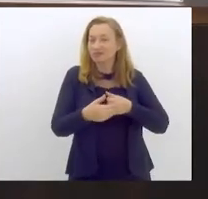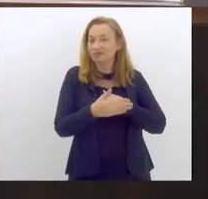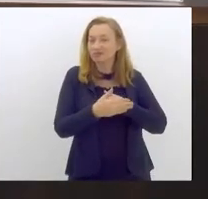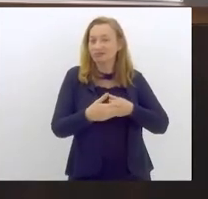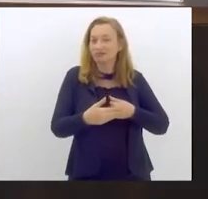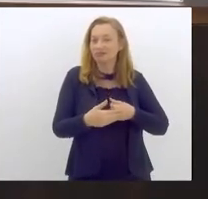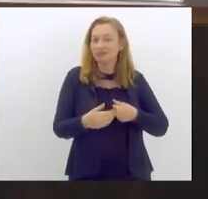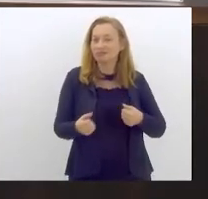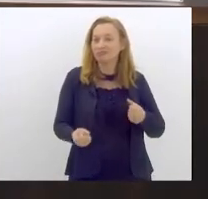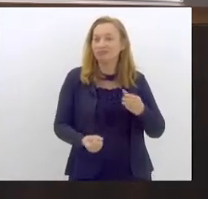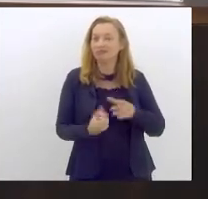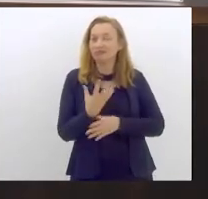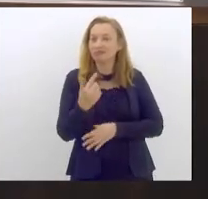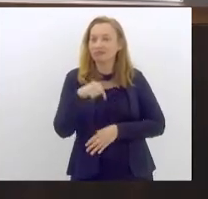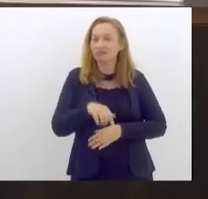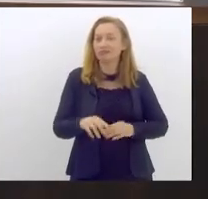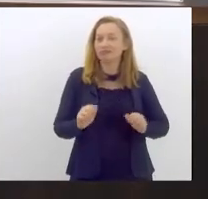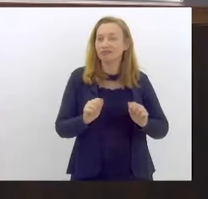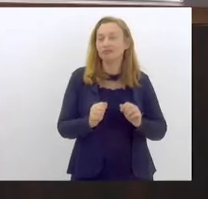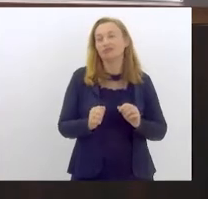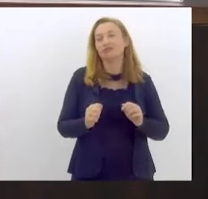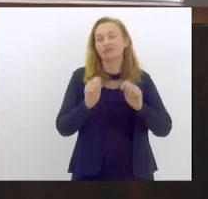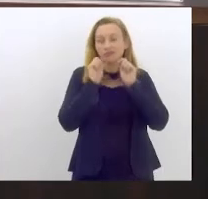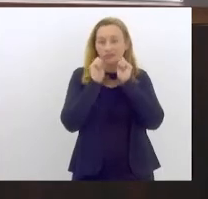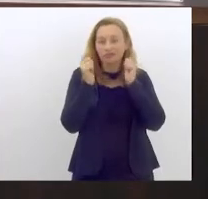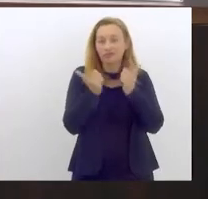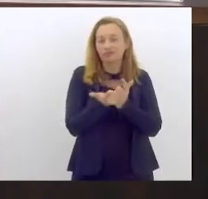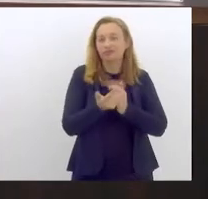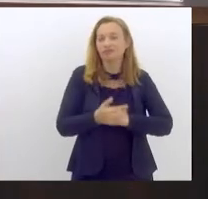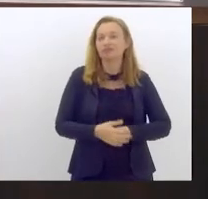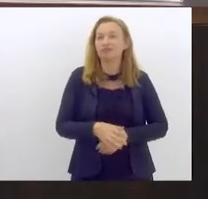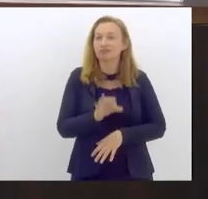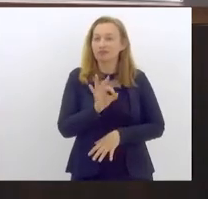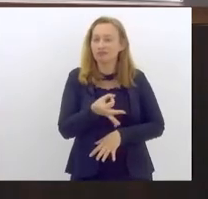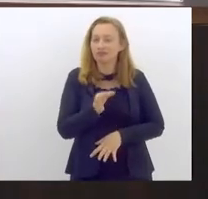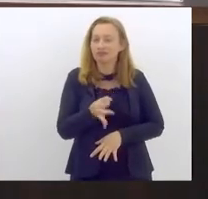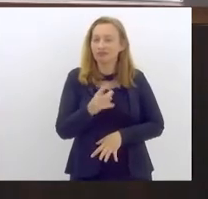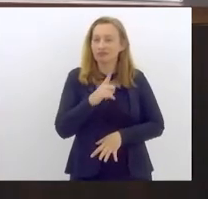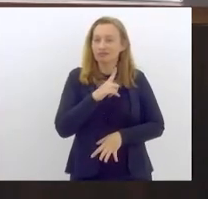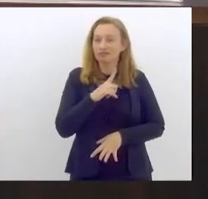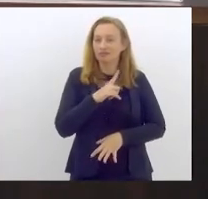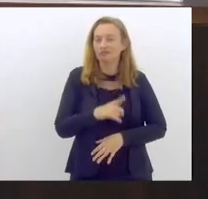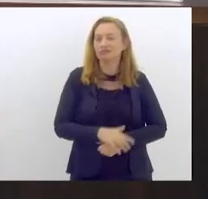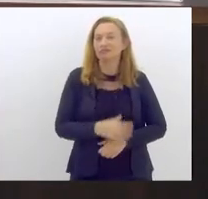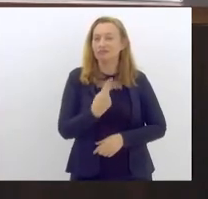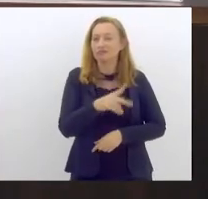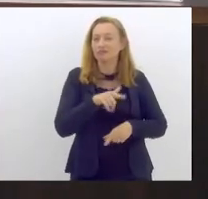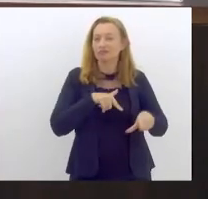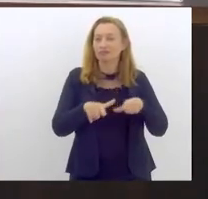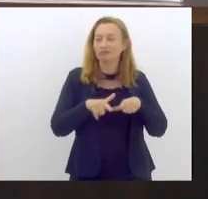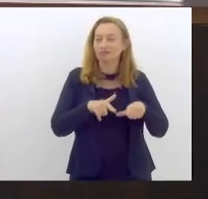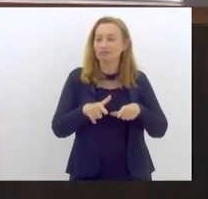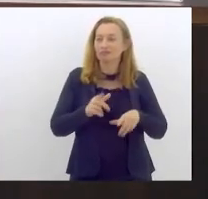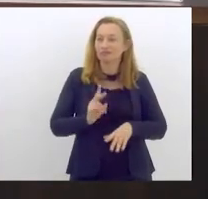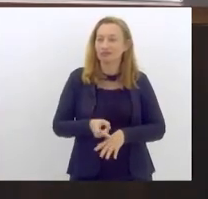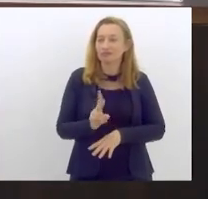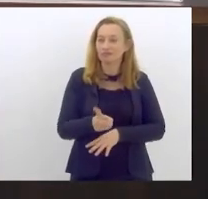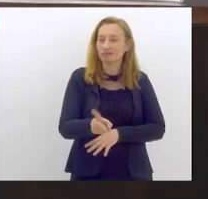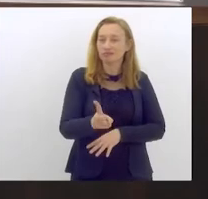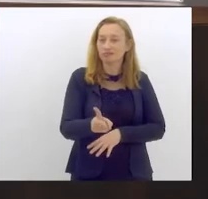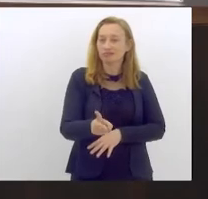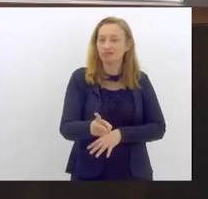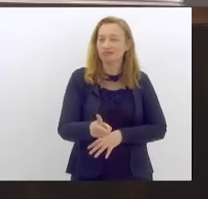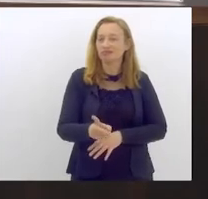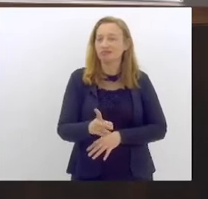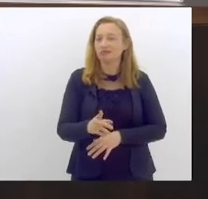construiu aqui dentro da Assembleia Legislativa eu tenho certeza que seu trabalho permanecerá